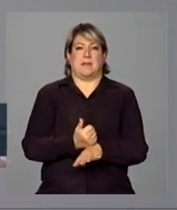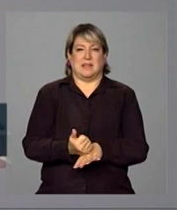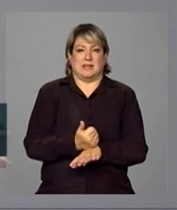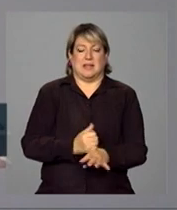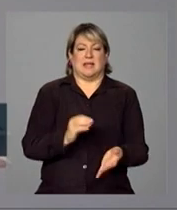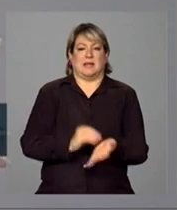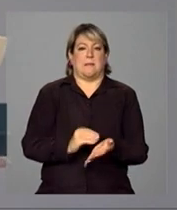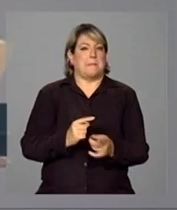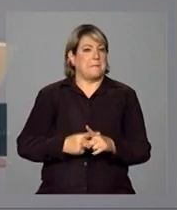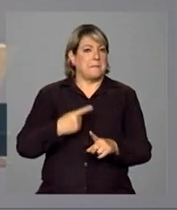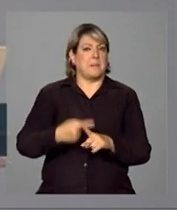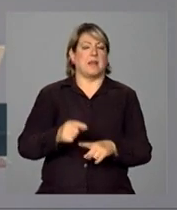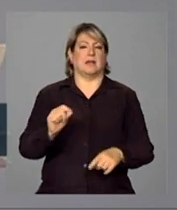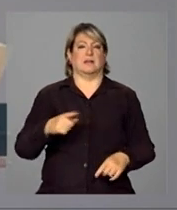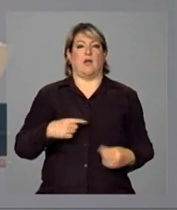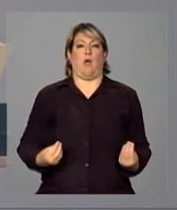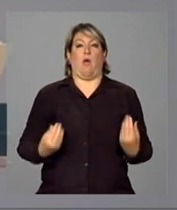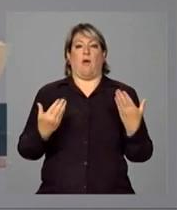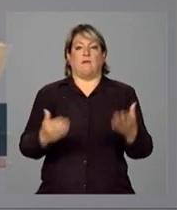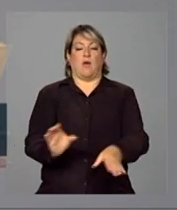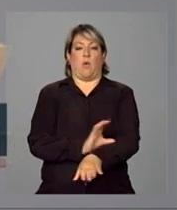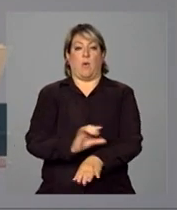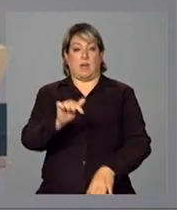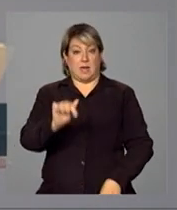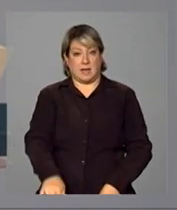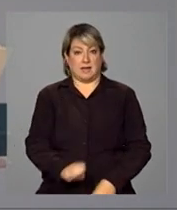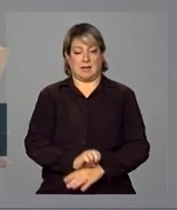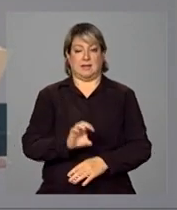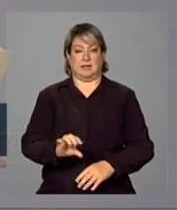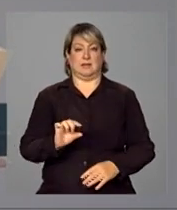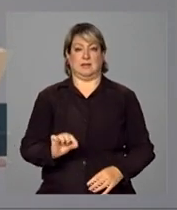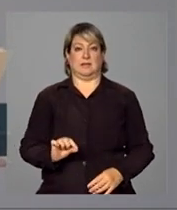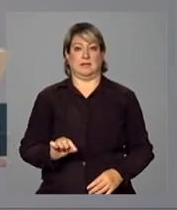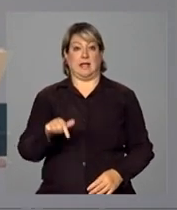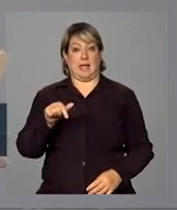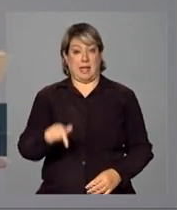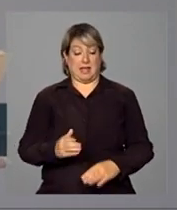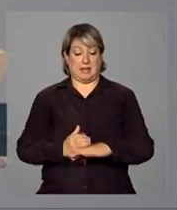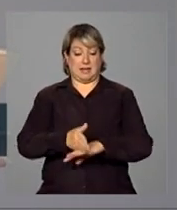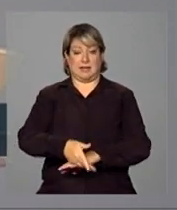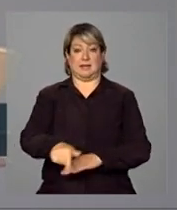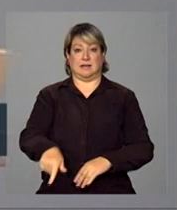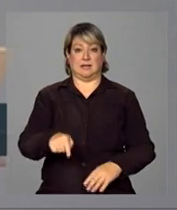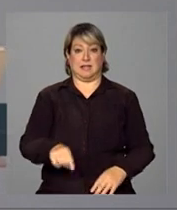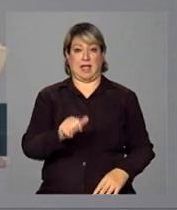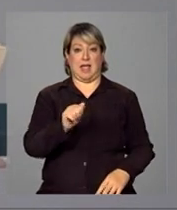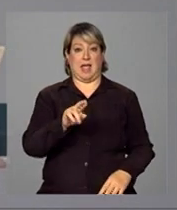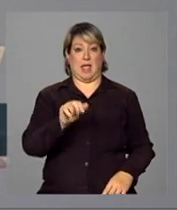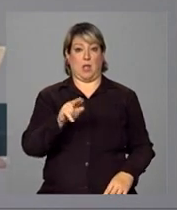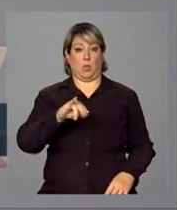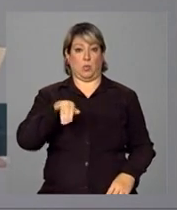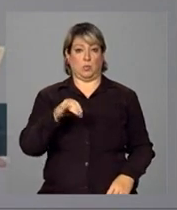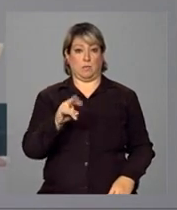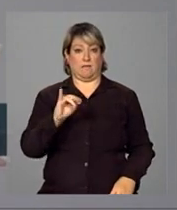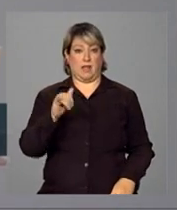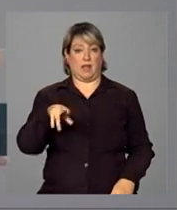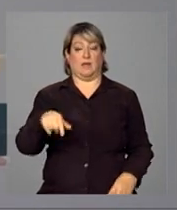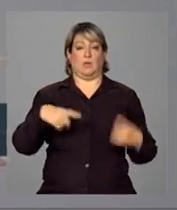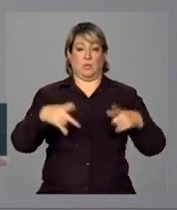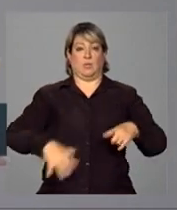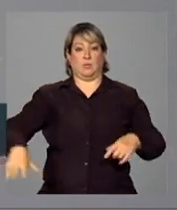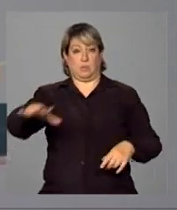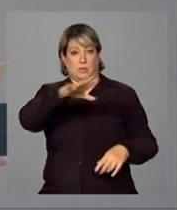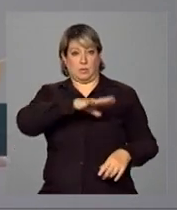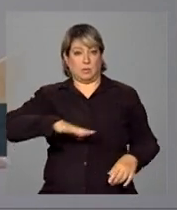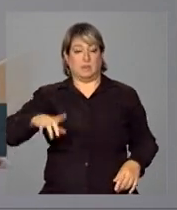ainda mais a oferta de cursos aqui no estado. Aqui na entrada do Araújo Viana, na entrada desse ato, está montado um